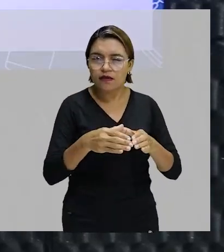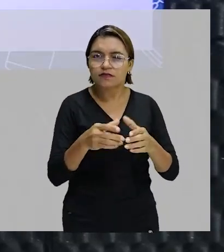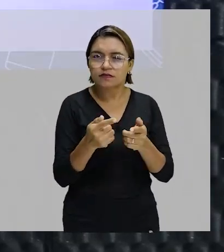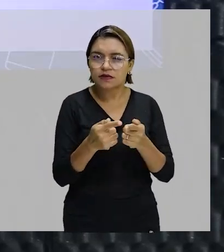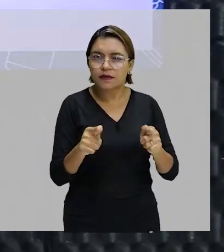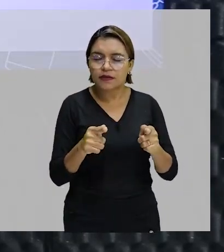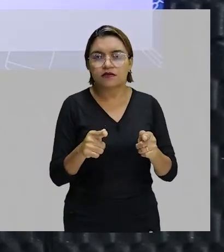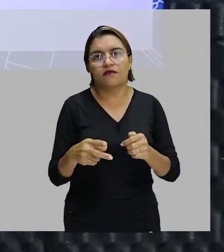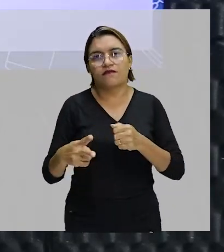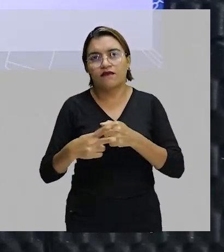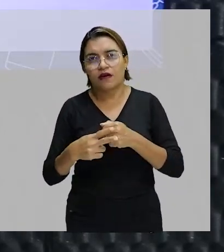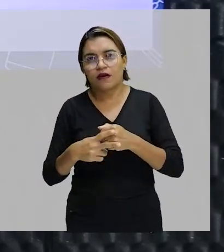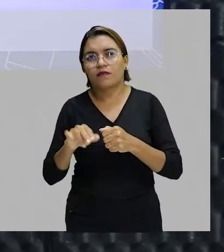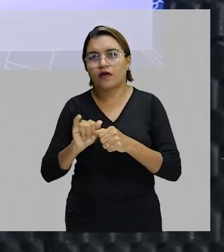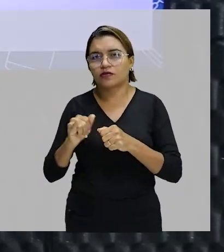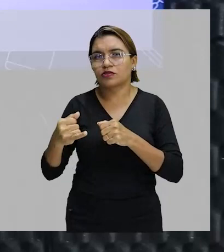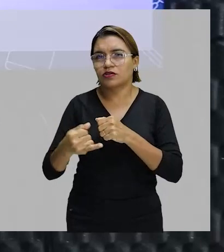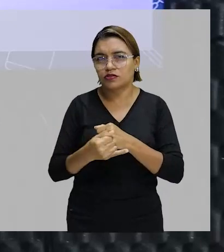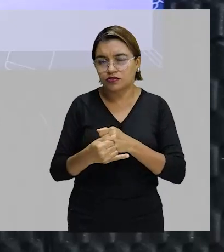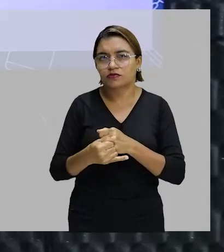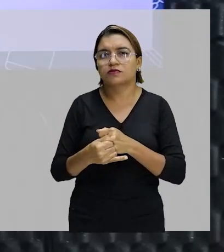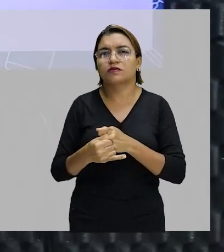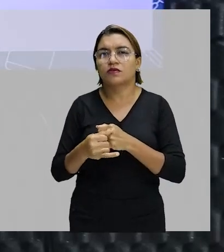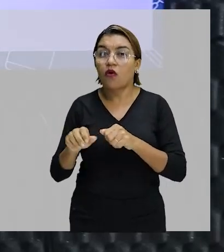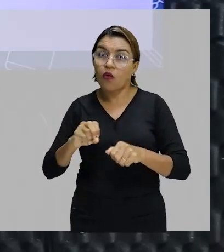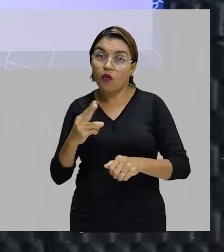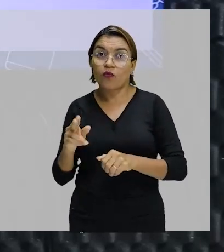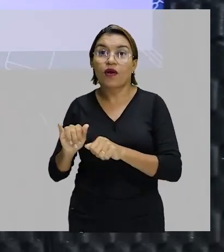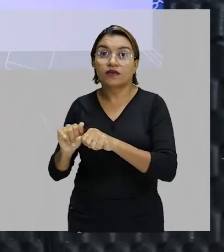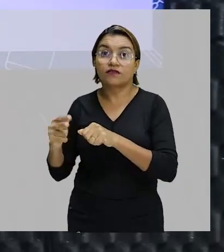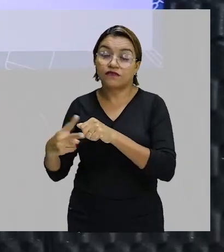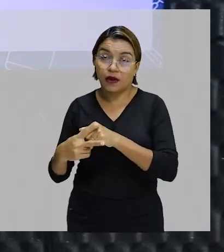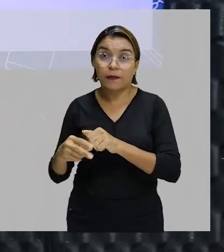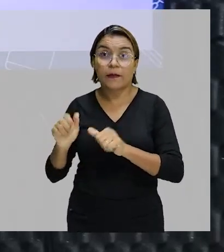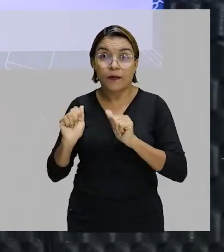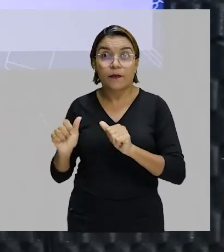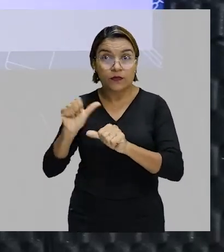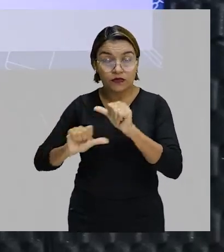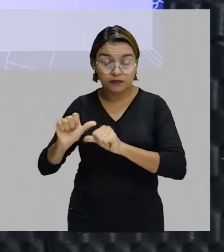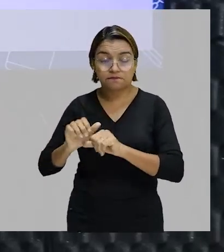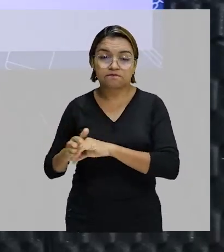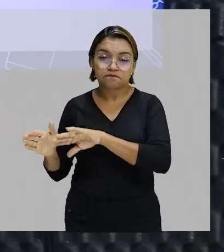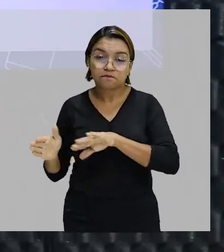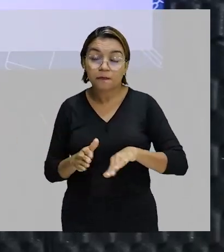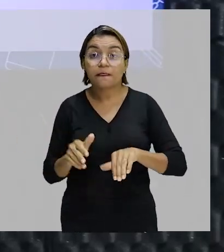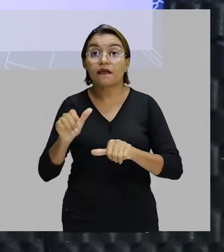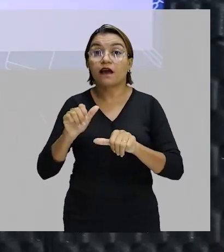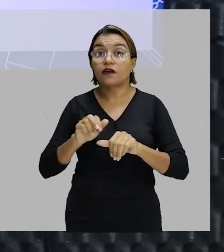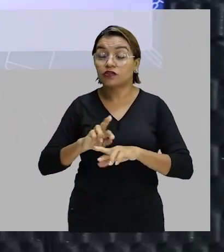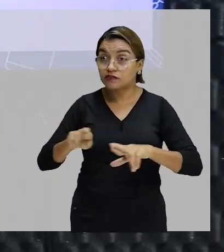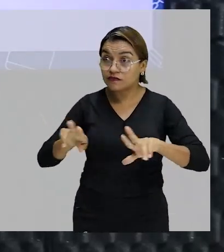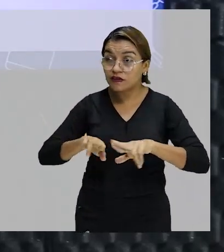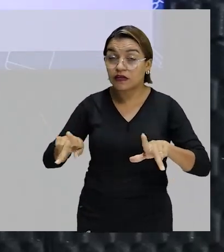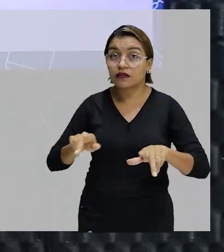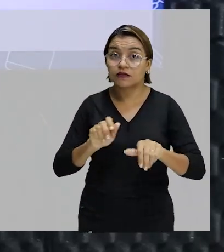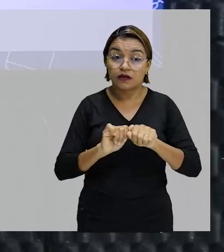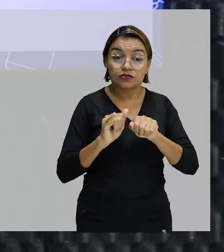vocês, verbos, adjetivos ou advérbios que são modificados. A diferença entre os adjetivos e os